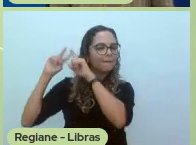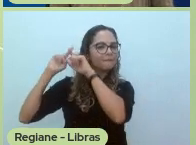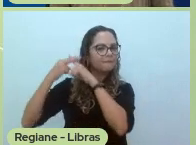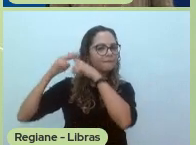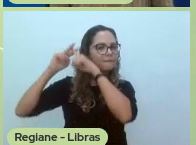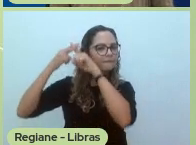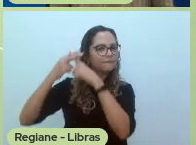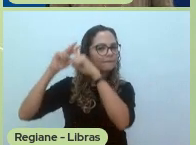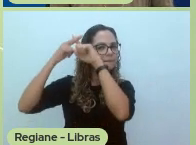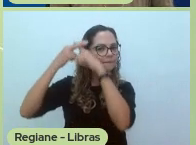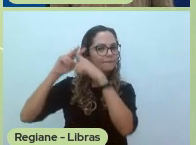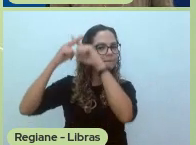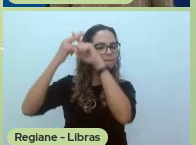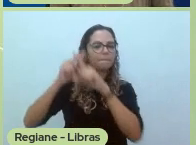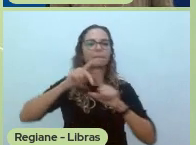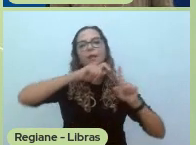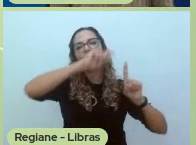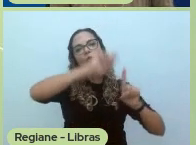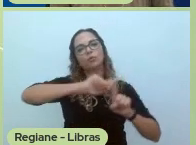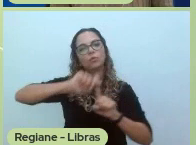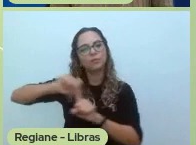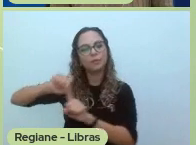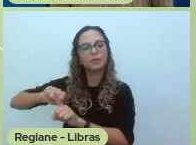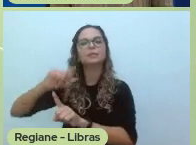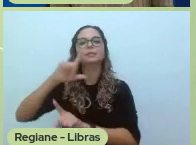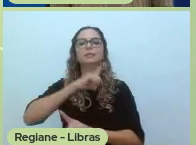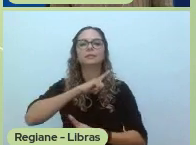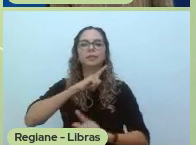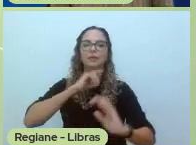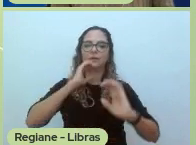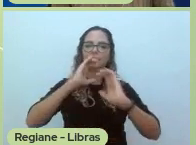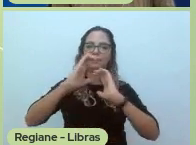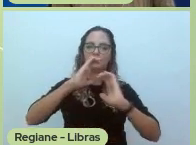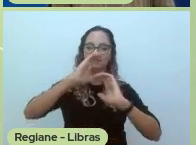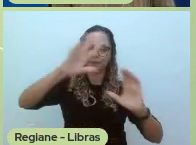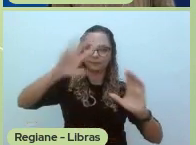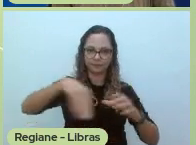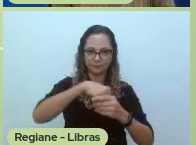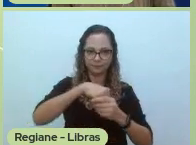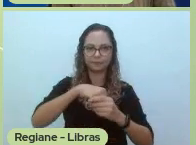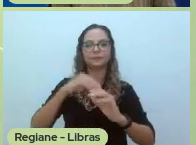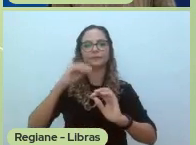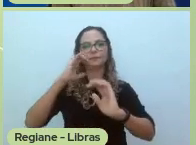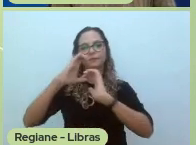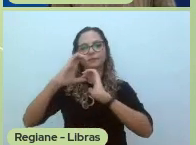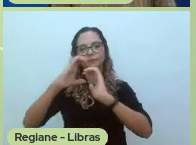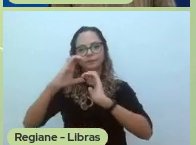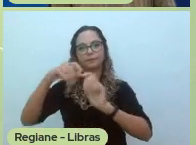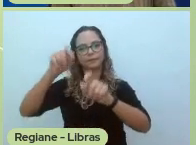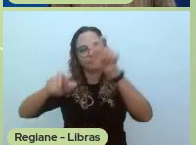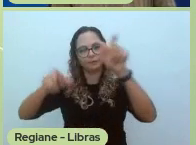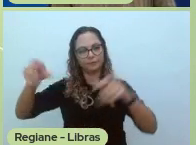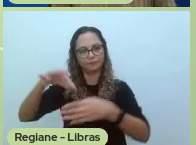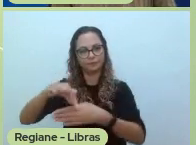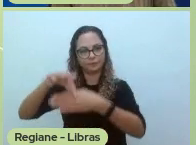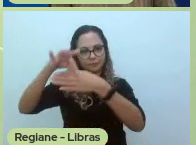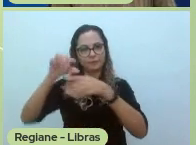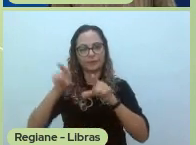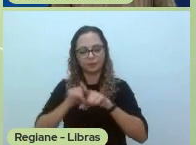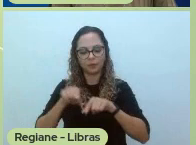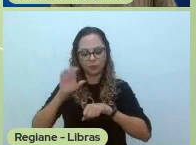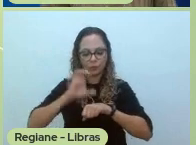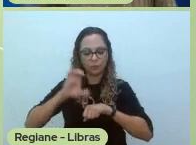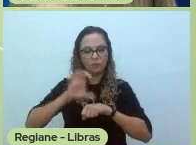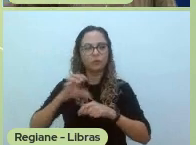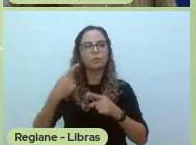todo mês comunicação interna, comunicação para os executivos e reforço dos cursos, para que esse tema esteja sempre presente, porque